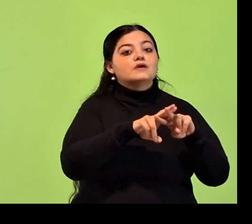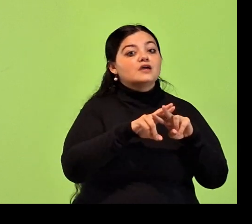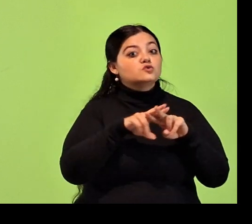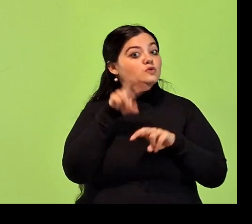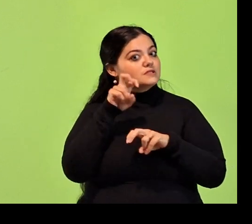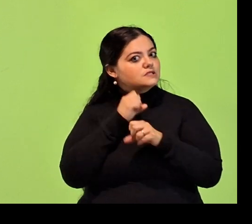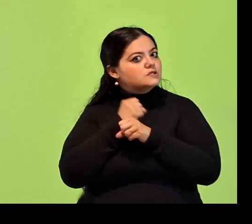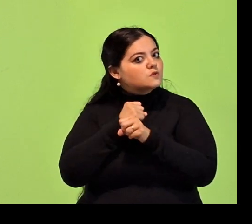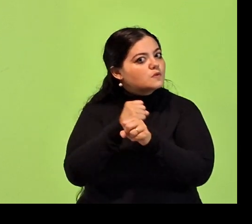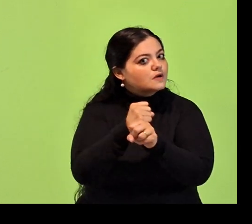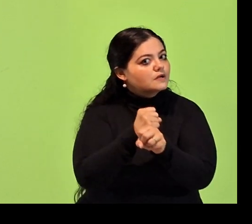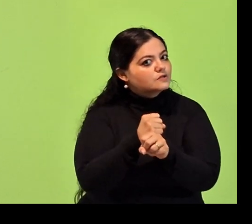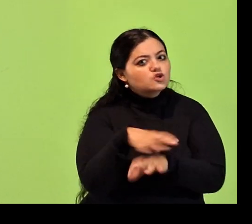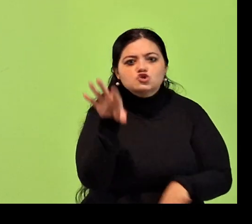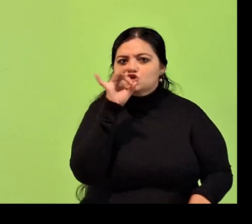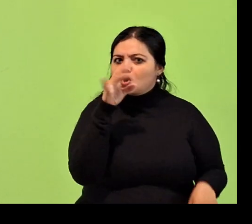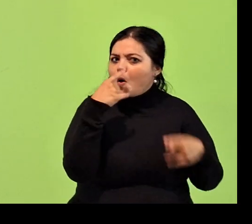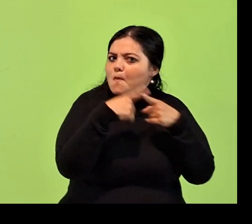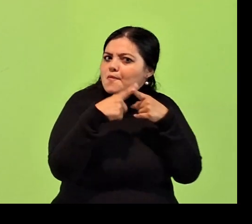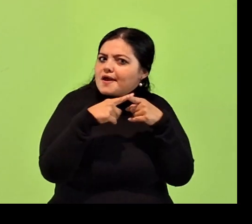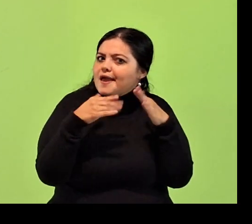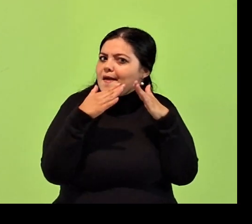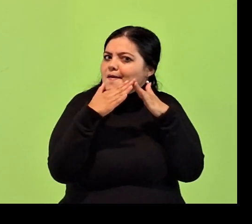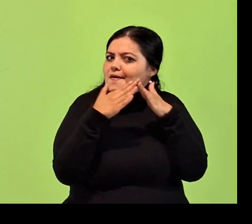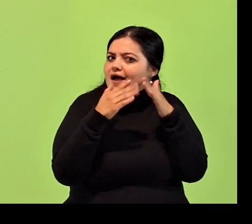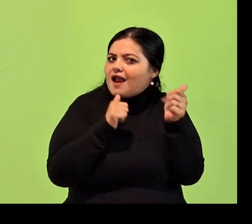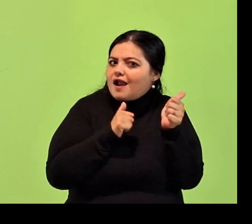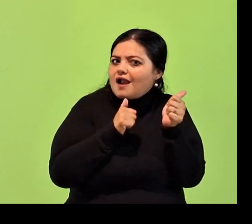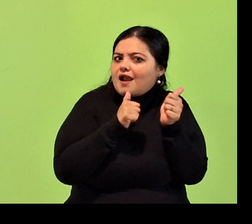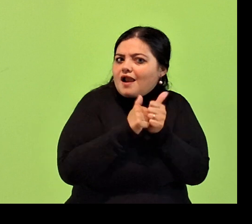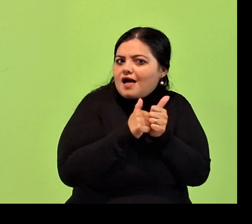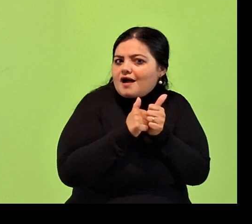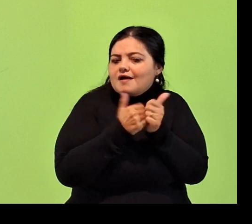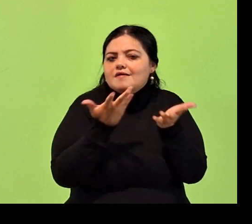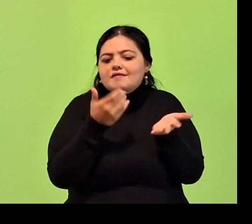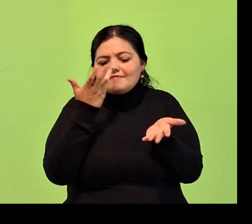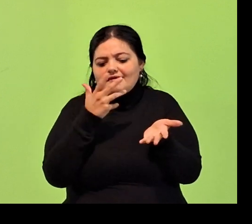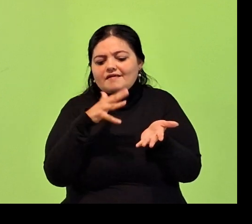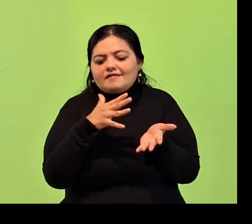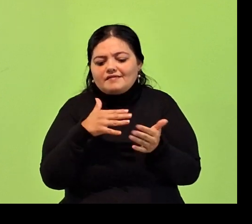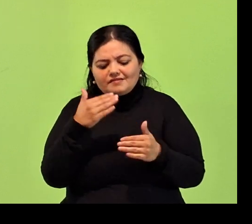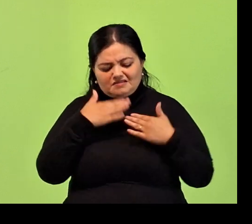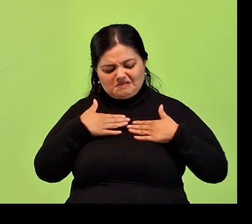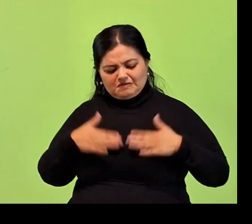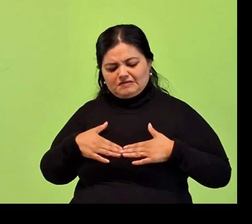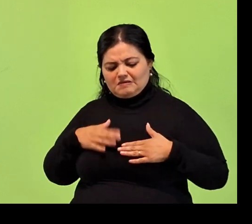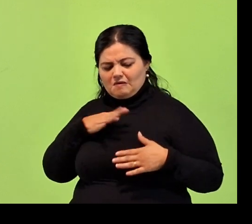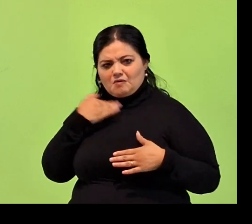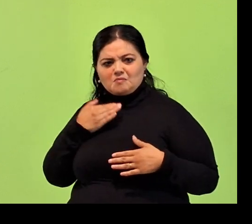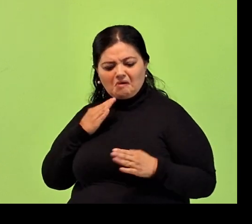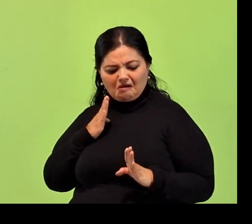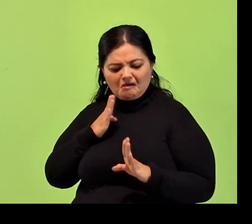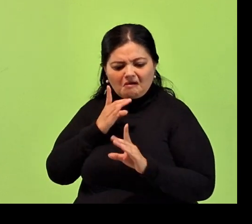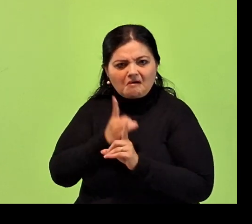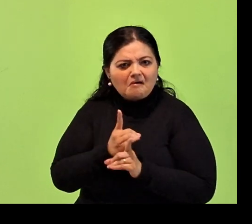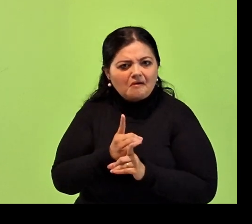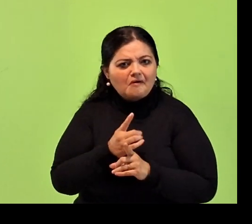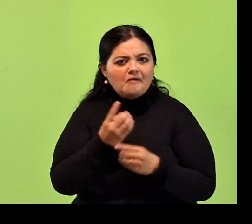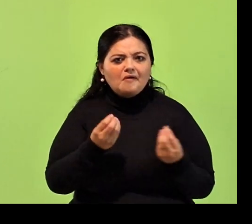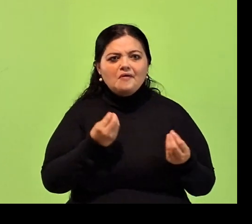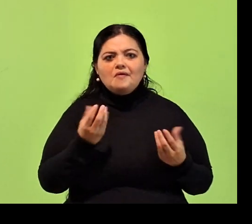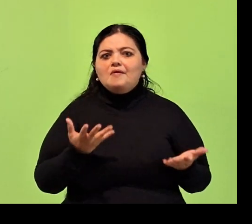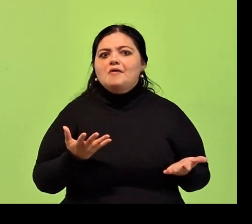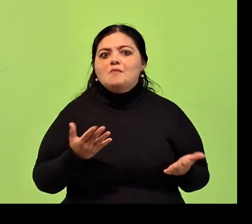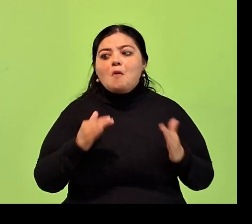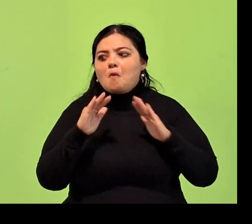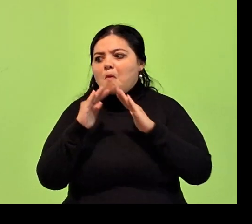5 anos apenas porque moravam perto de onde o corpo da criança foi desovado. Eles tinham muitos